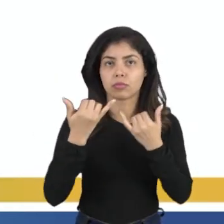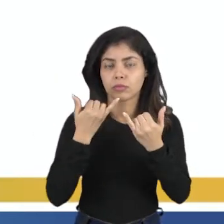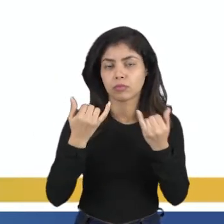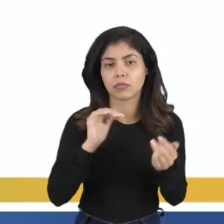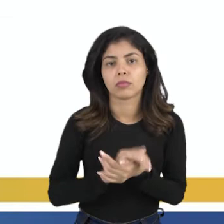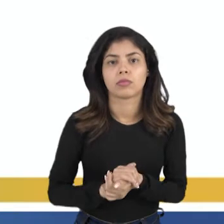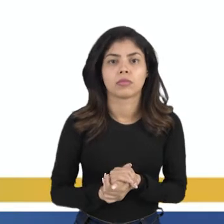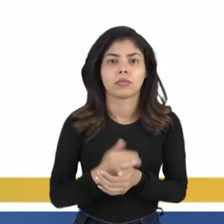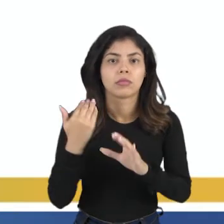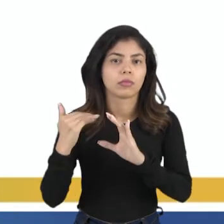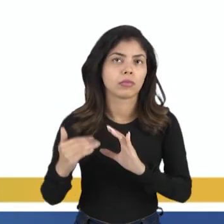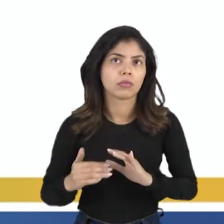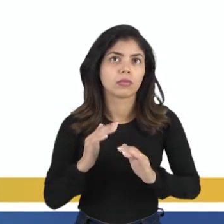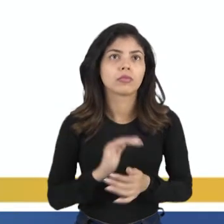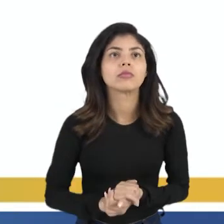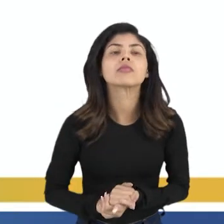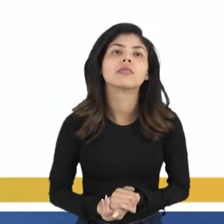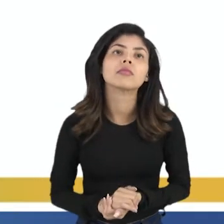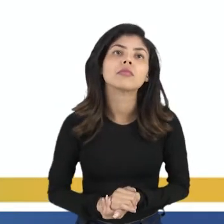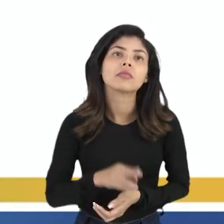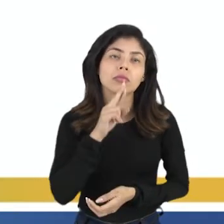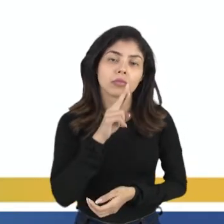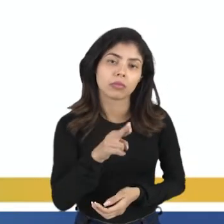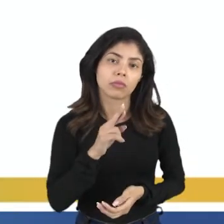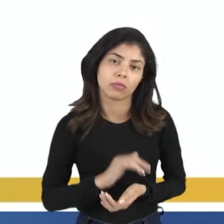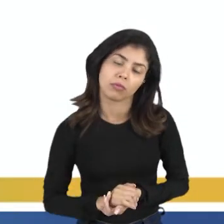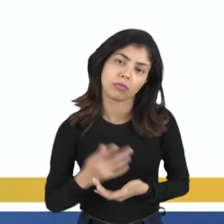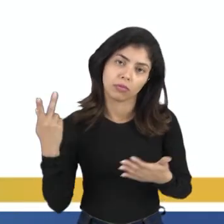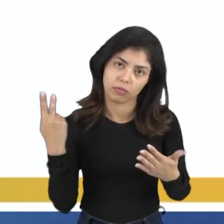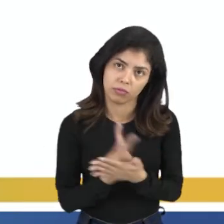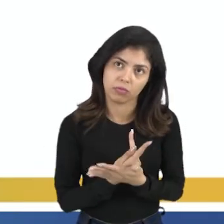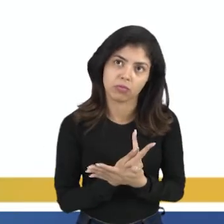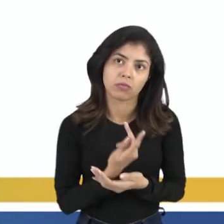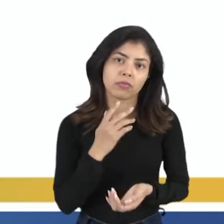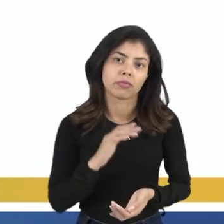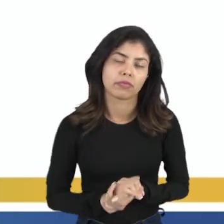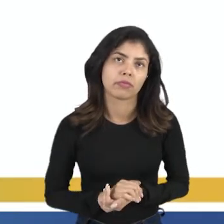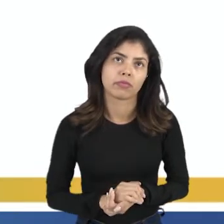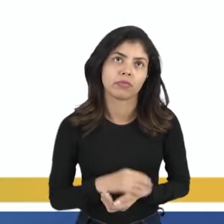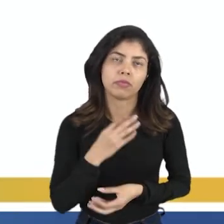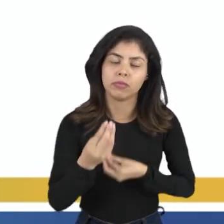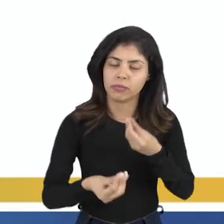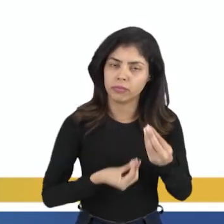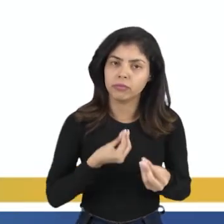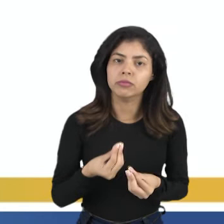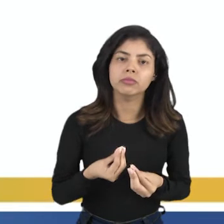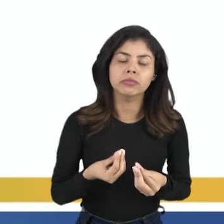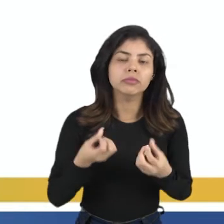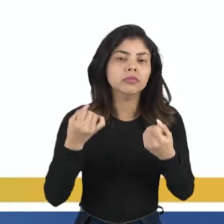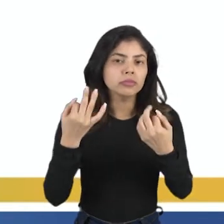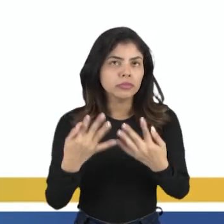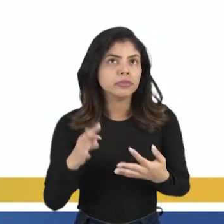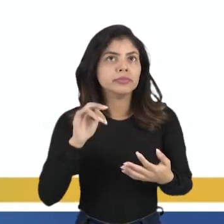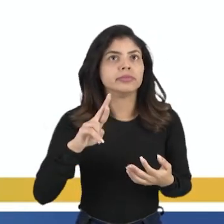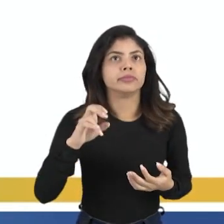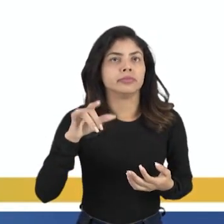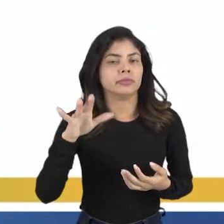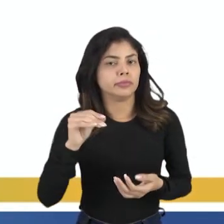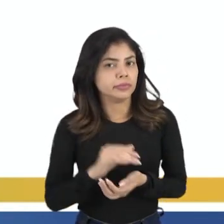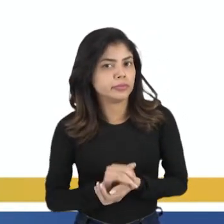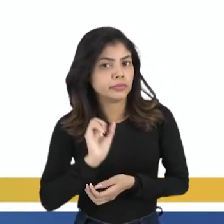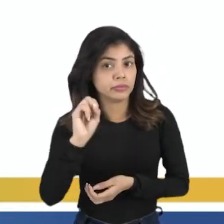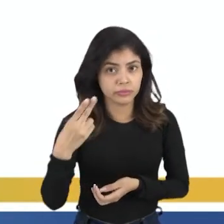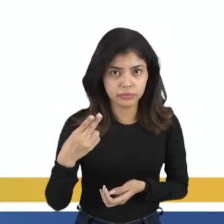gênero anúncio publicitário. Essa resposta é inadequada, tanto para a intertextualidade implícita